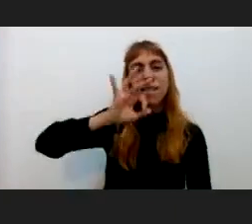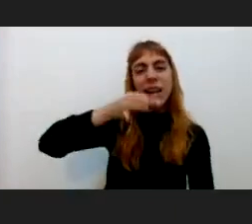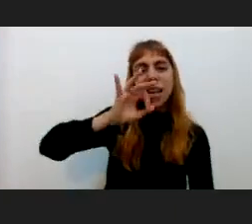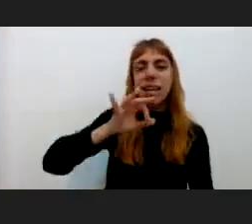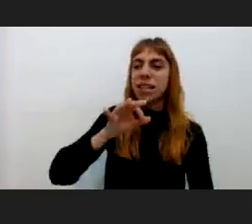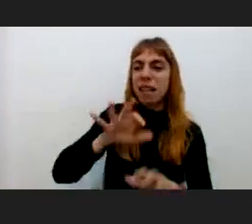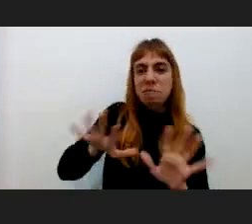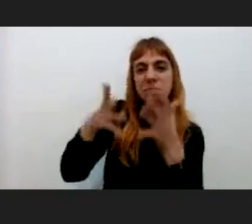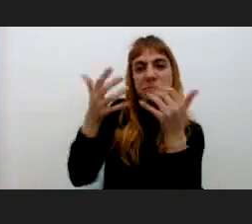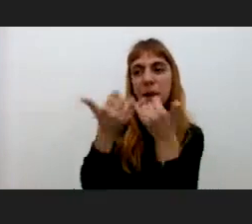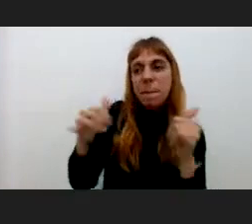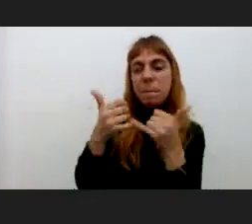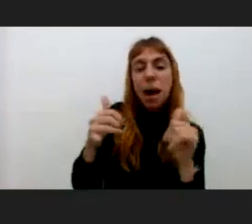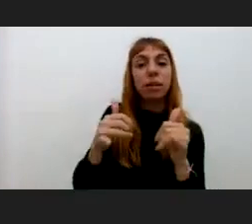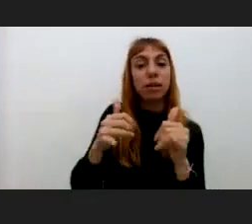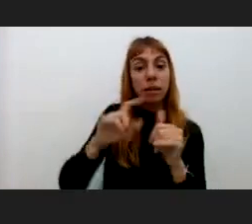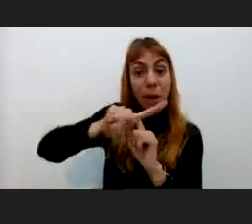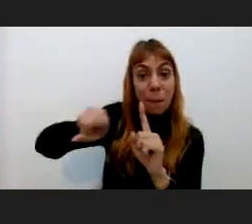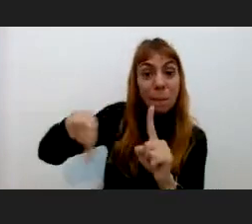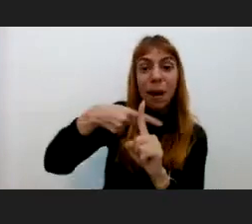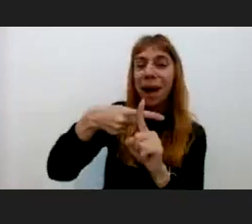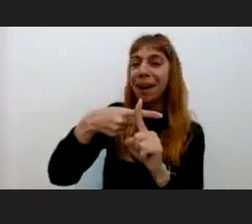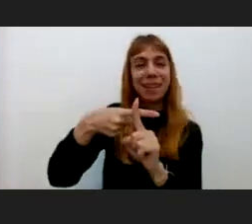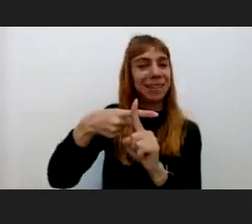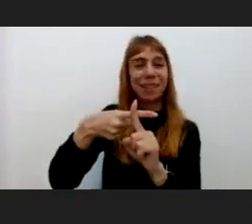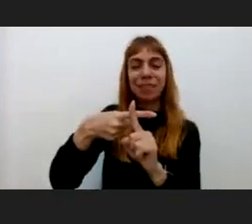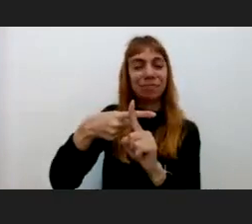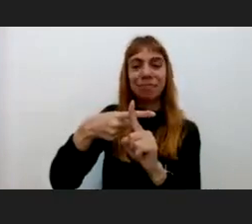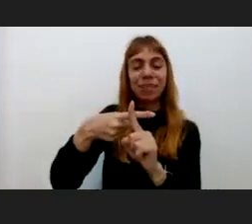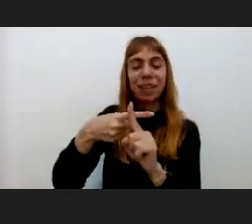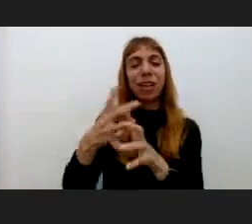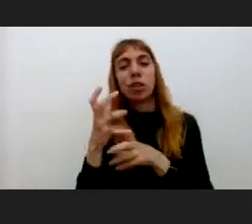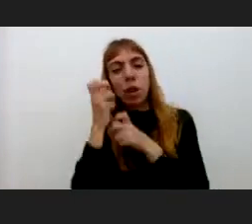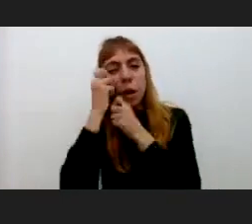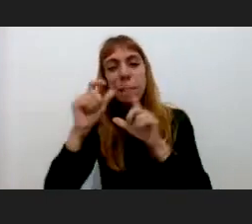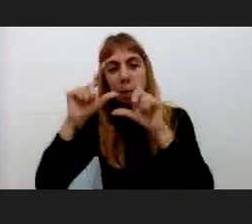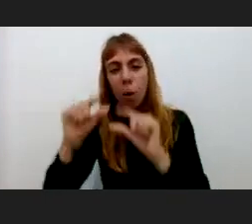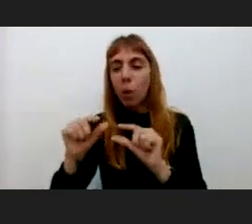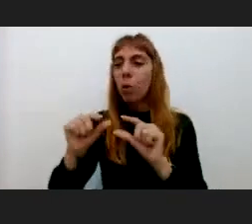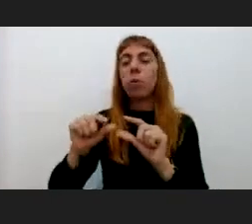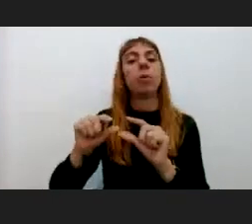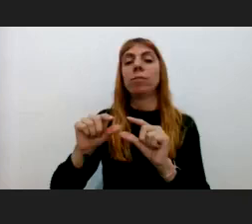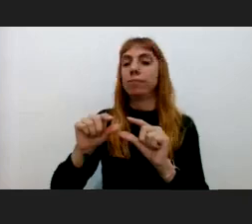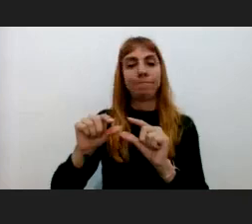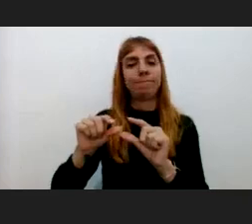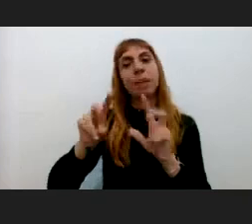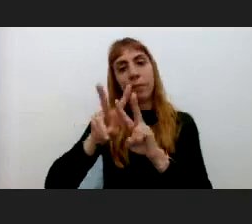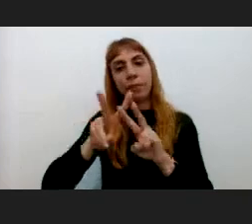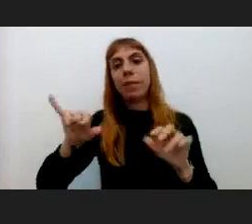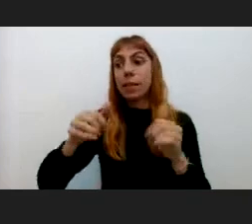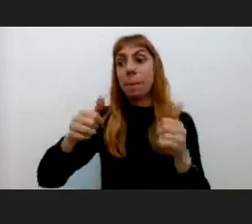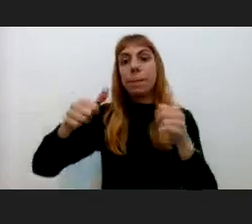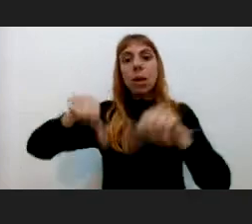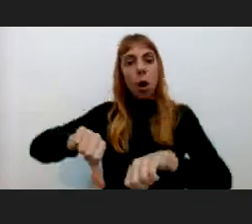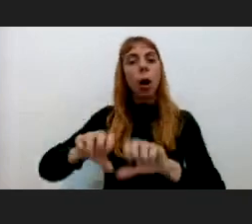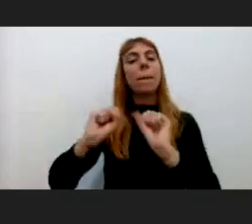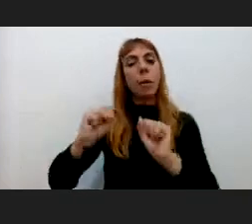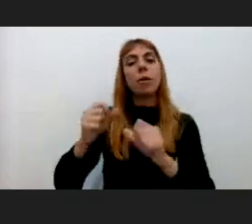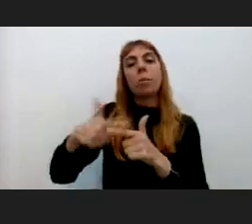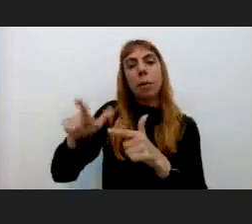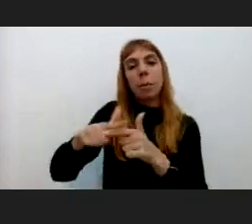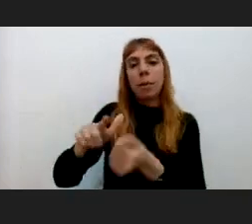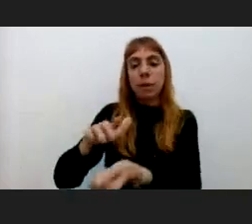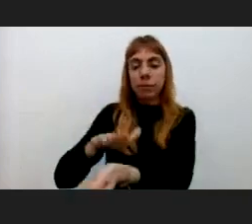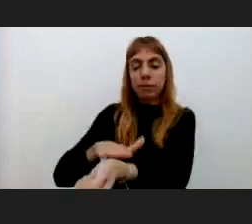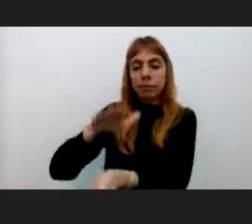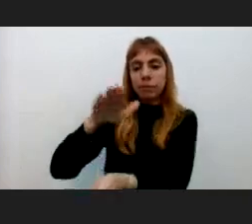Associados à ansiedade, aumentam muito a incidência de hipertensão arterial e